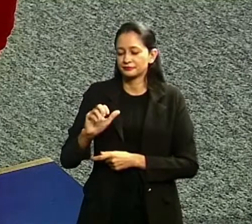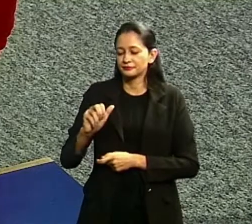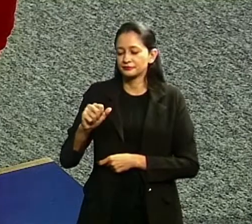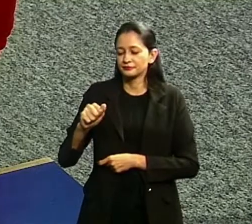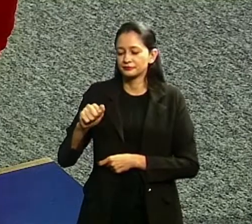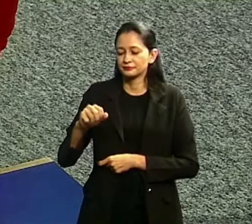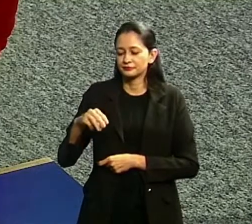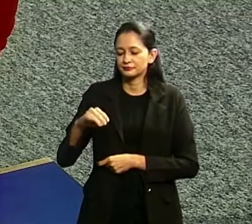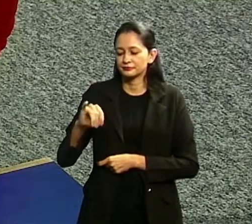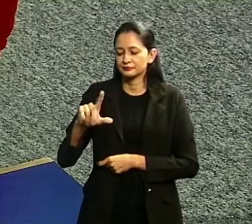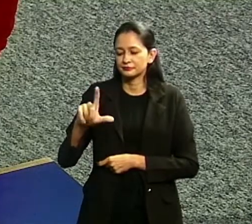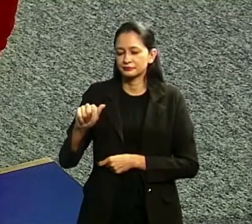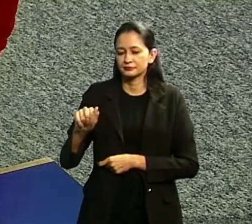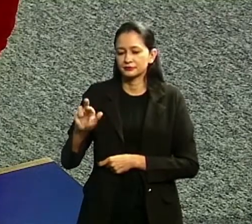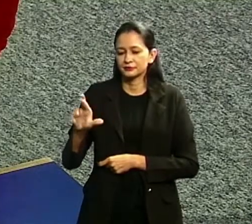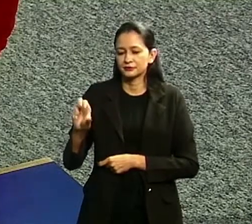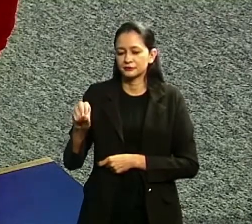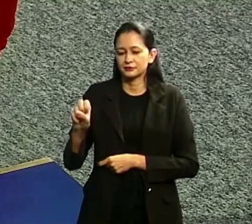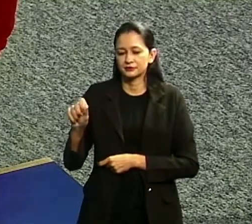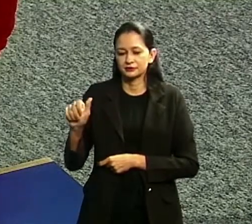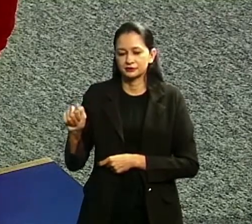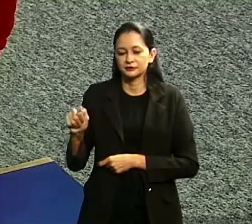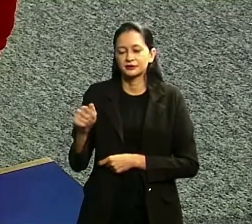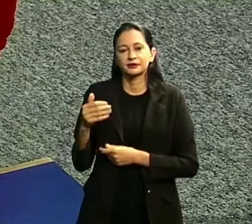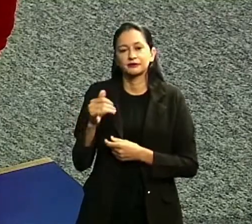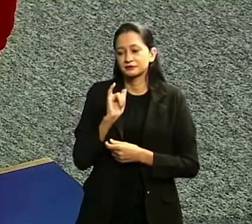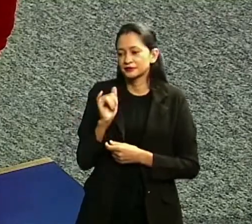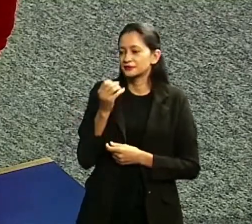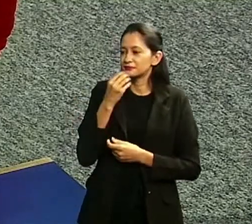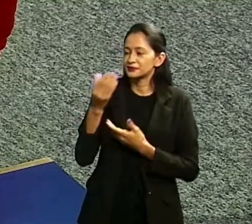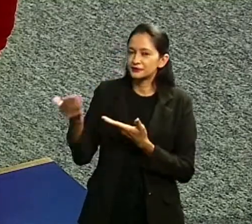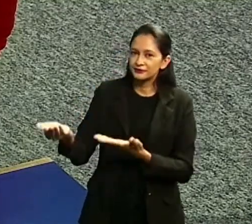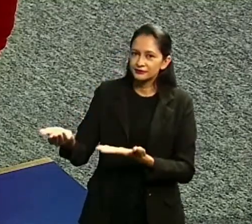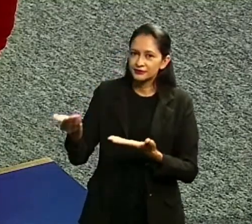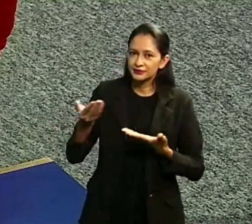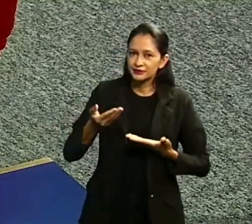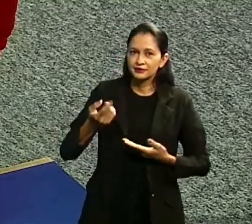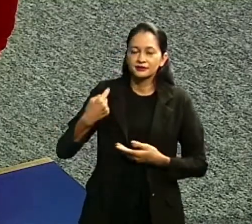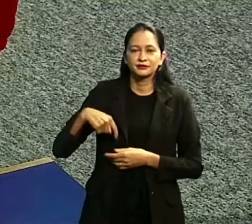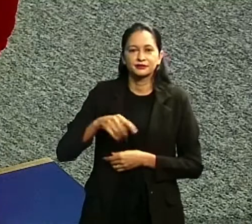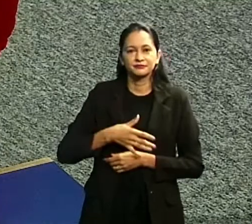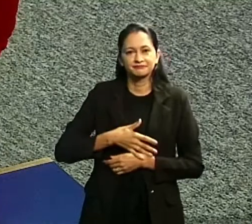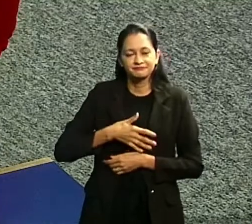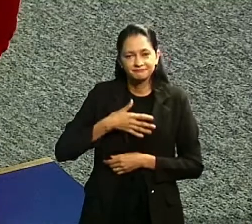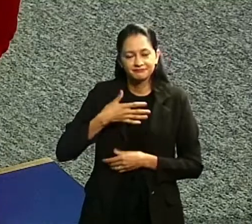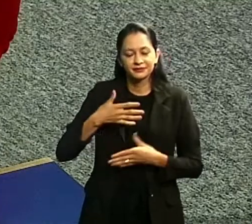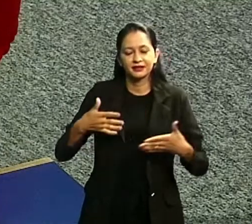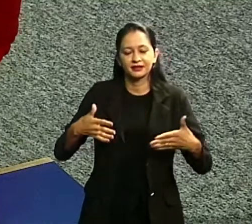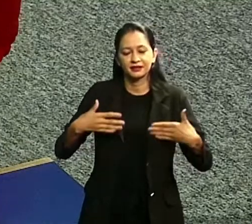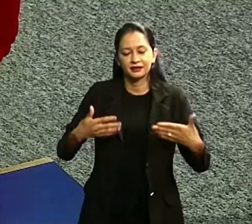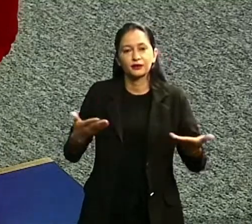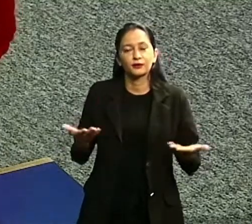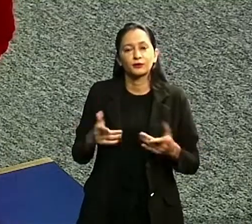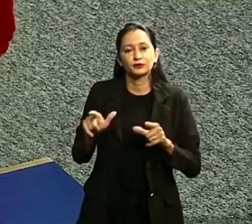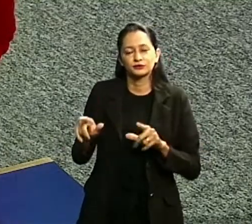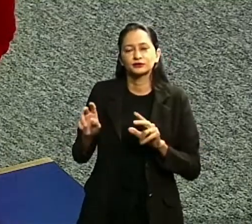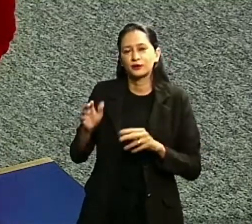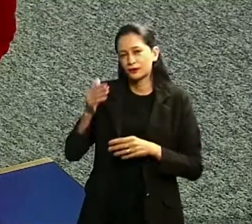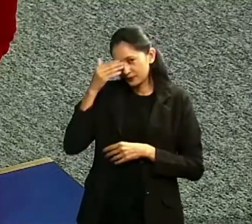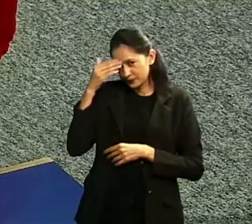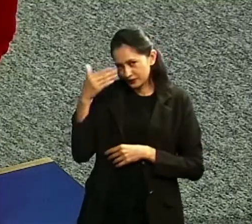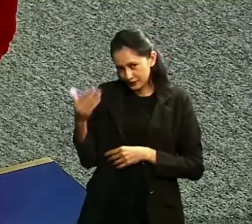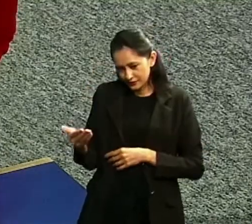Eu queria que todos dessem bem-vindo a ela, né? E dizer para ela da nossa alegria. E hoje ela vai ser homenageada aqui. Então, eu